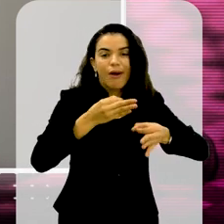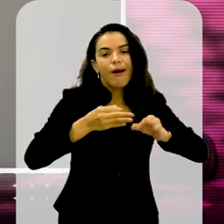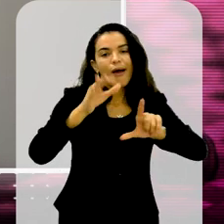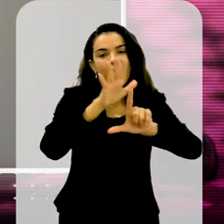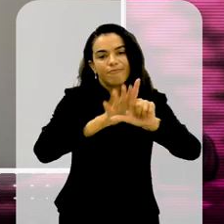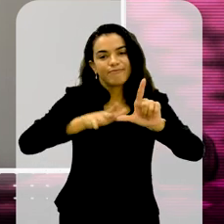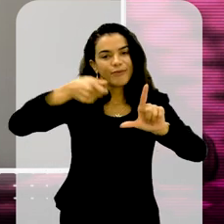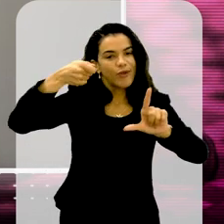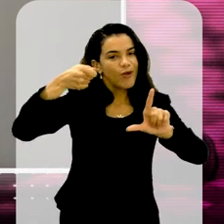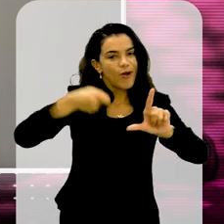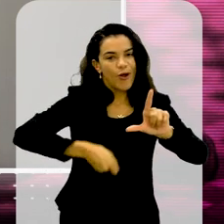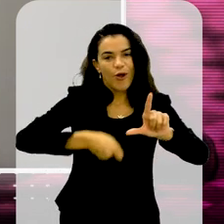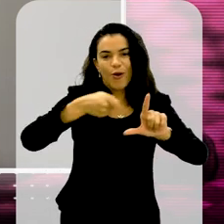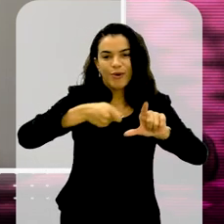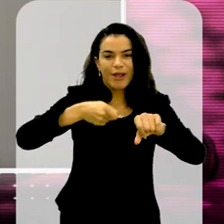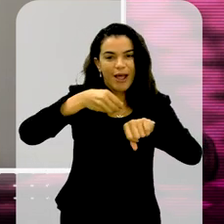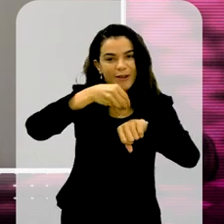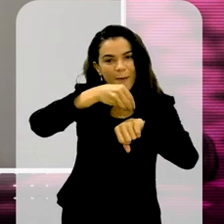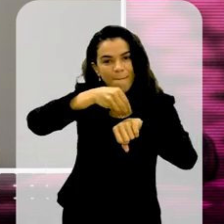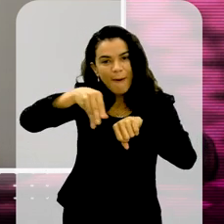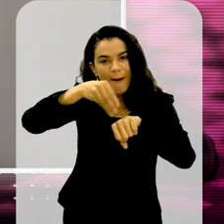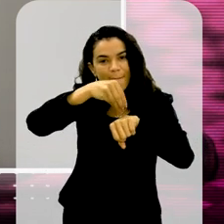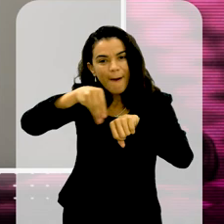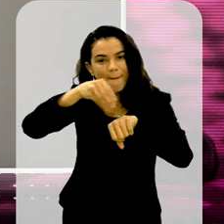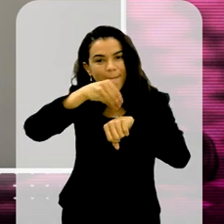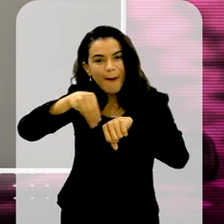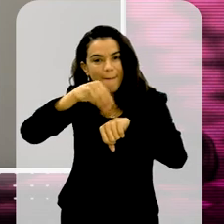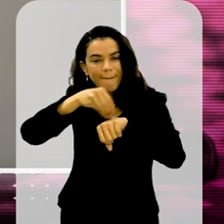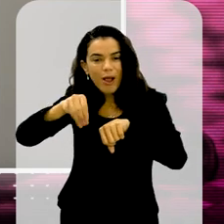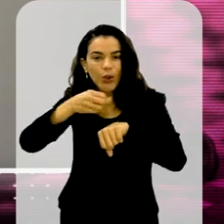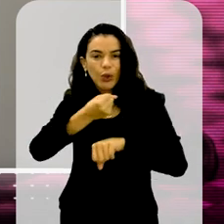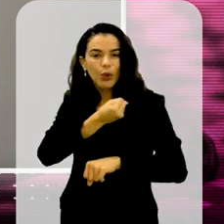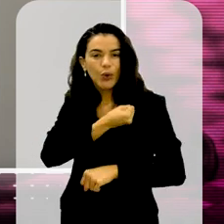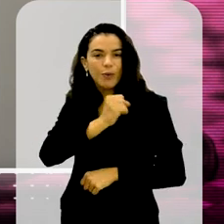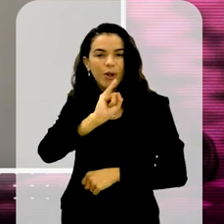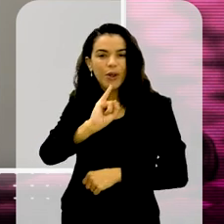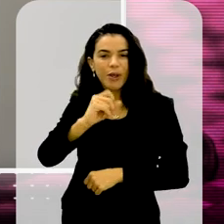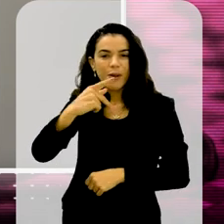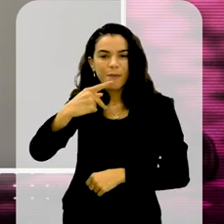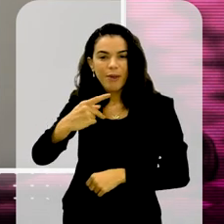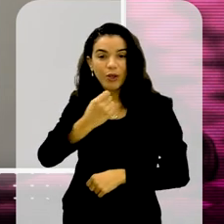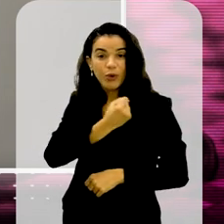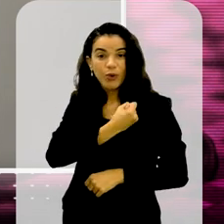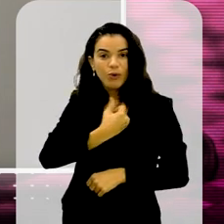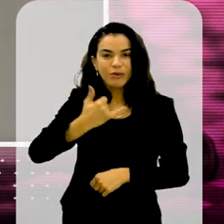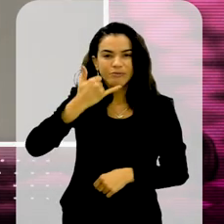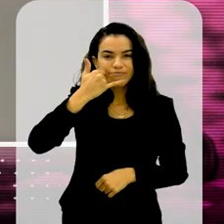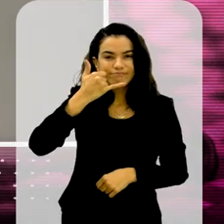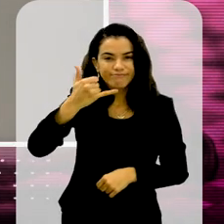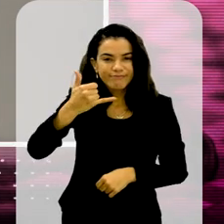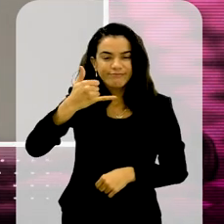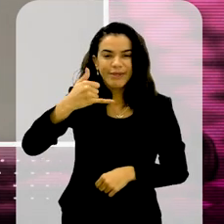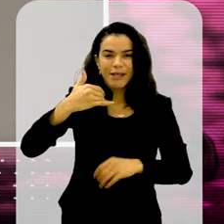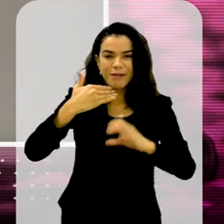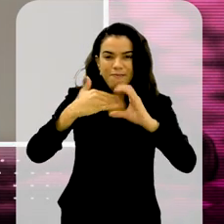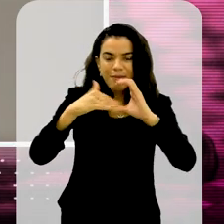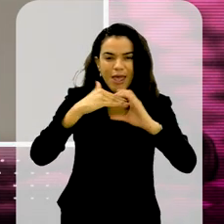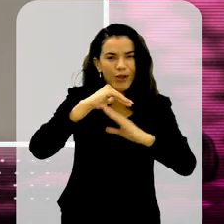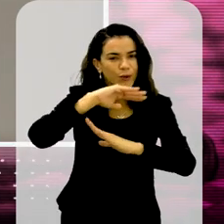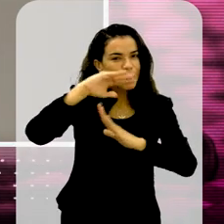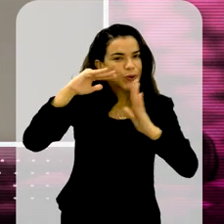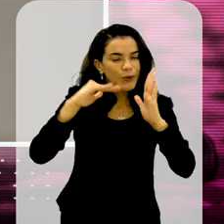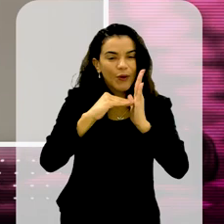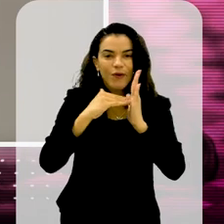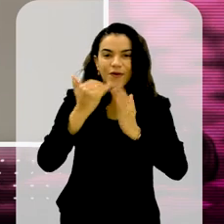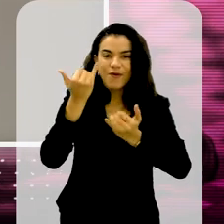a plataforma é obrigada a informar isso em um processo, né? O número de IP, telefones vinculados, e-mails